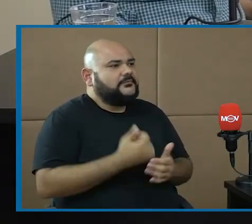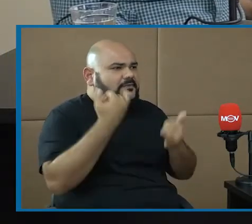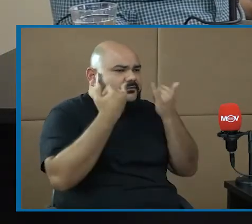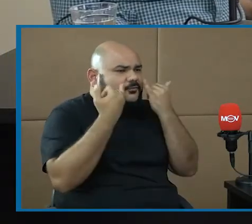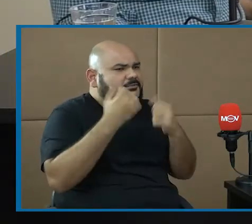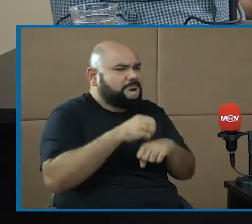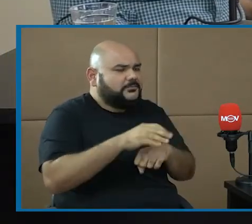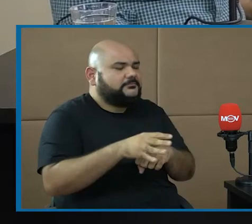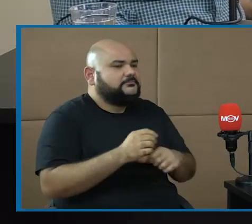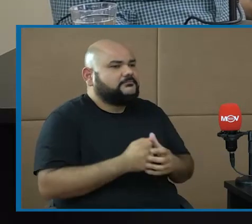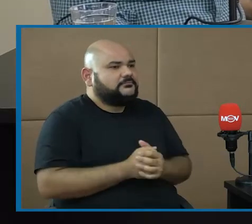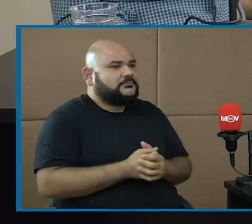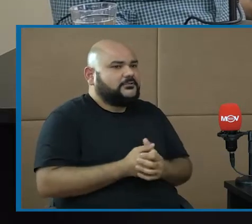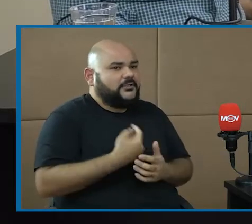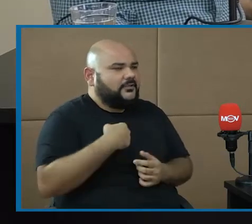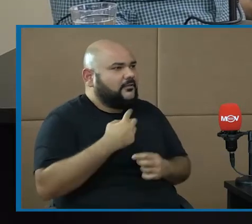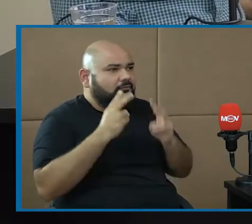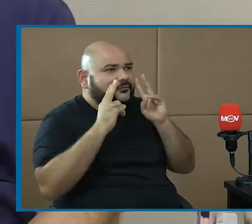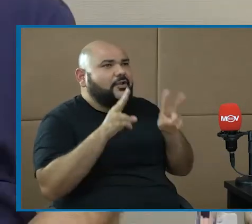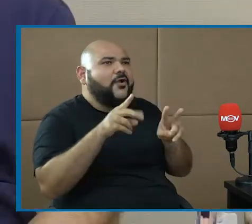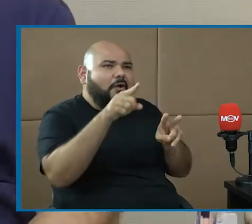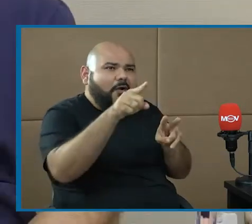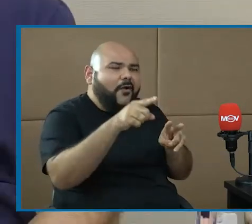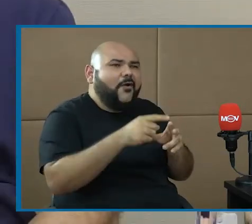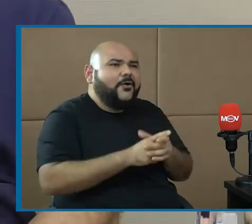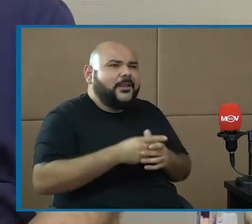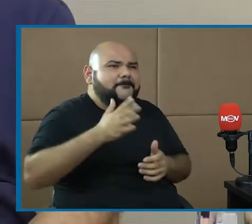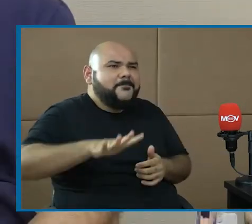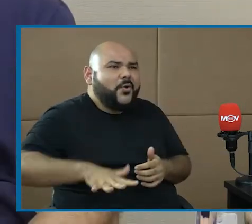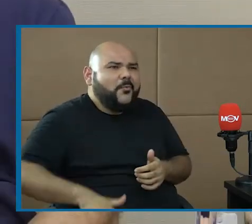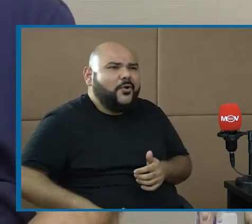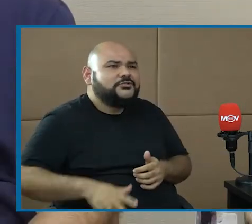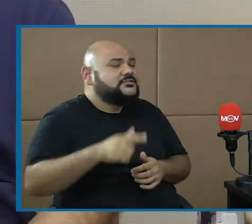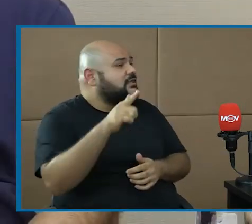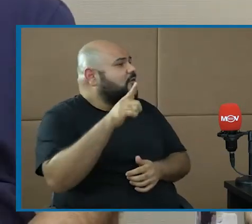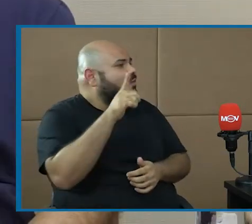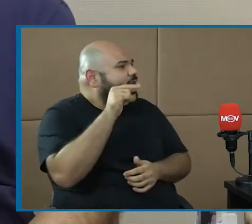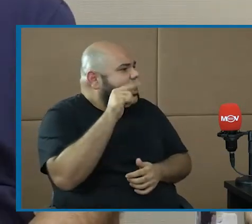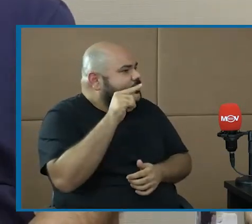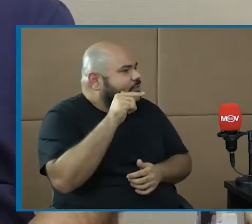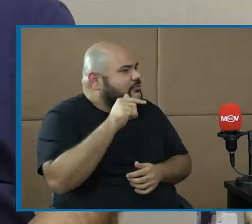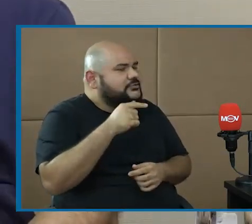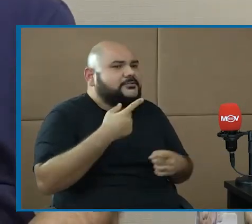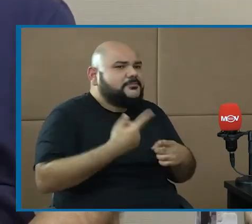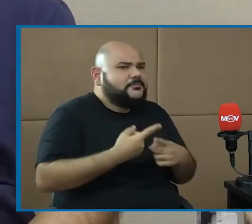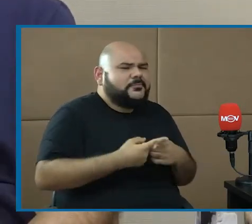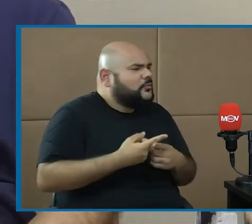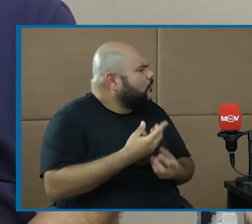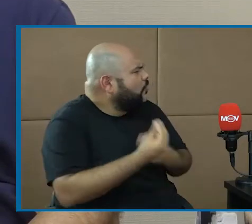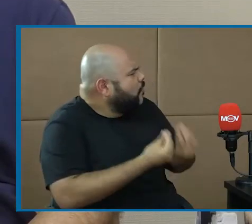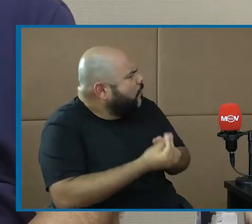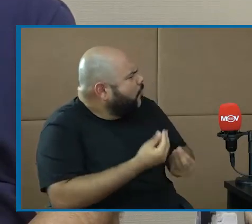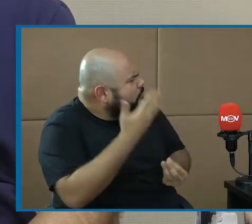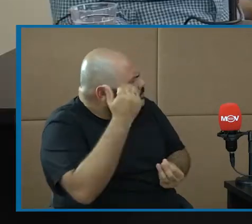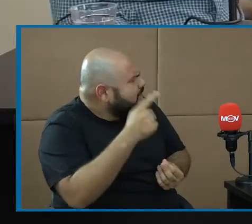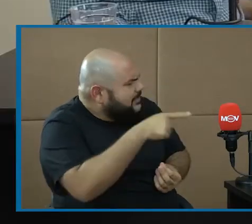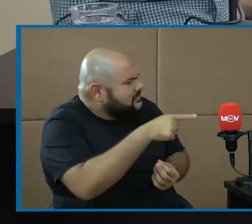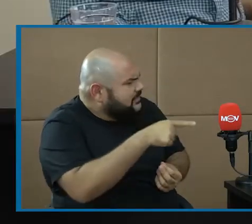Aí eu, olha, tem promoção na loja tal. Aí ele, como é que você sabe disso? Porque a cancela falou. Ela